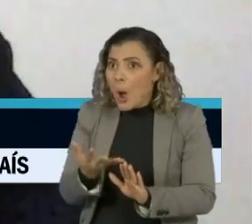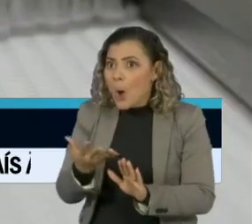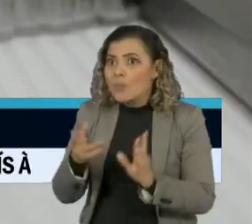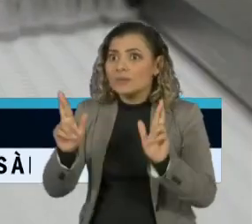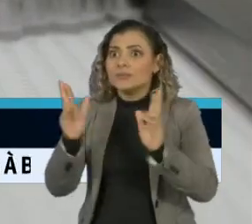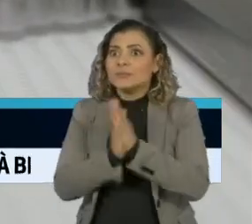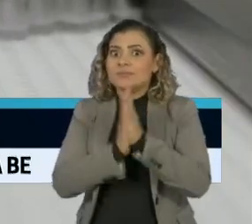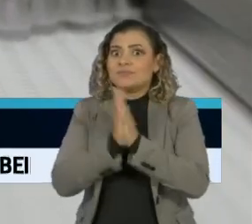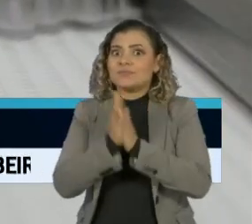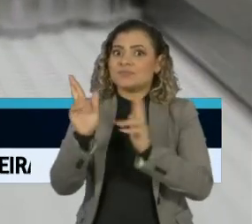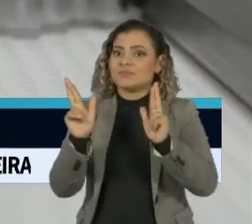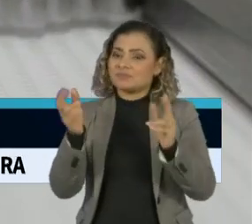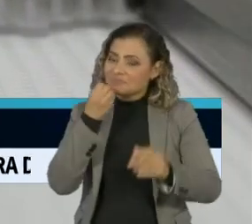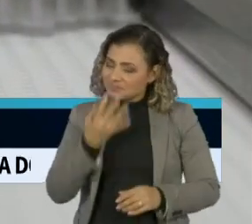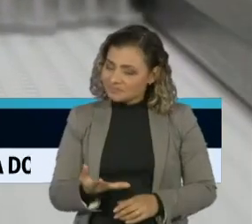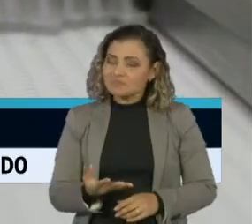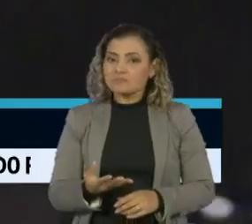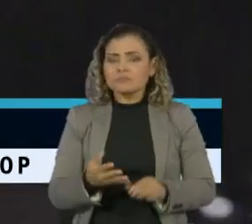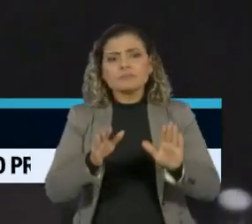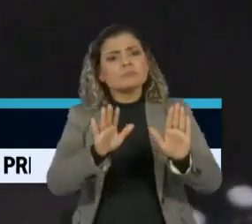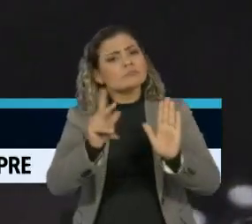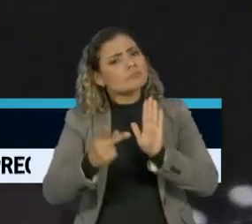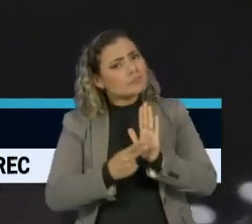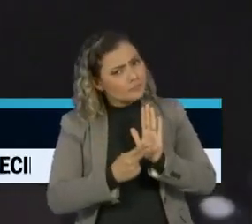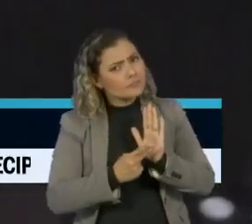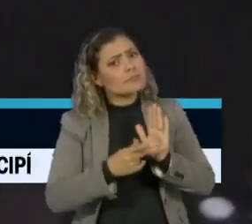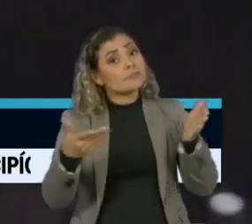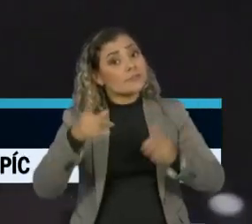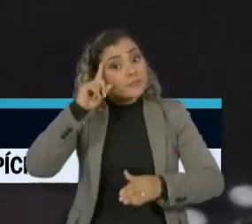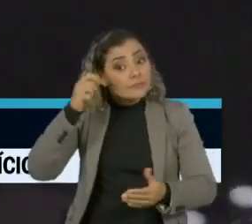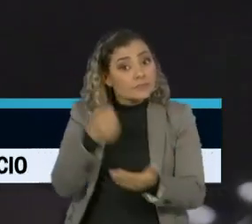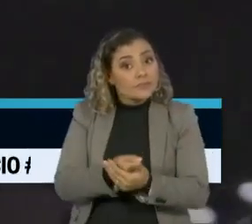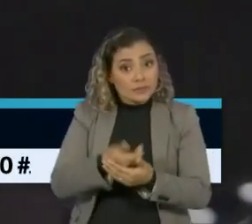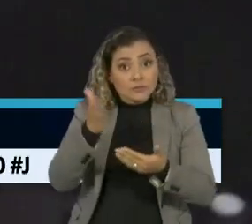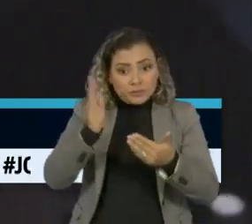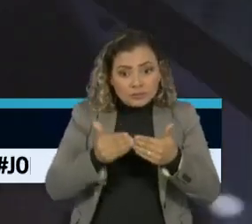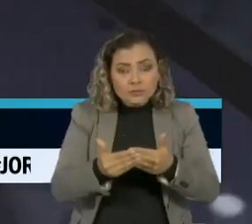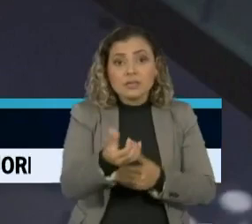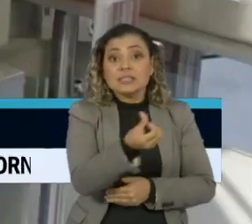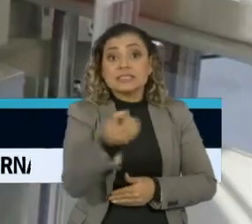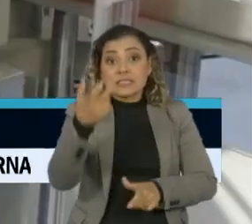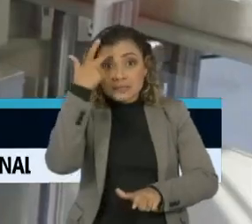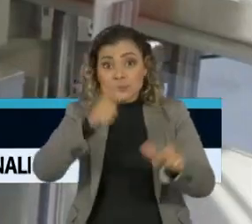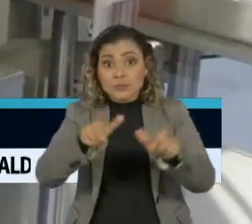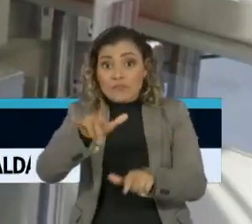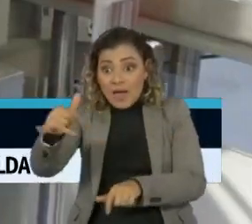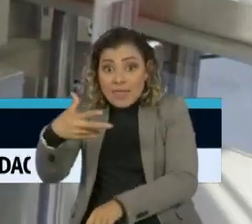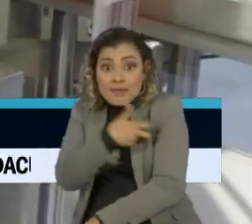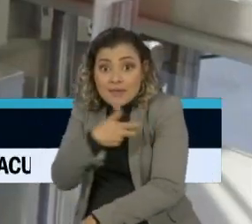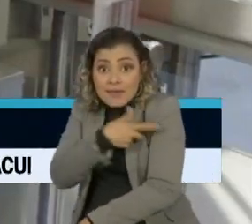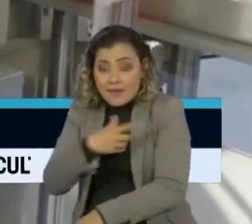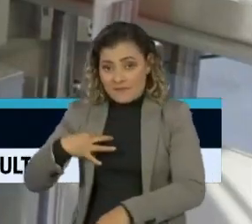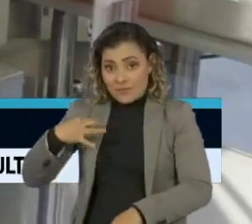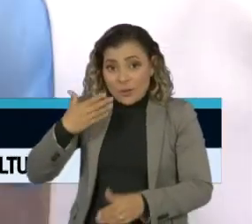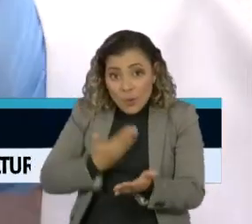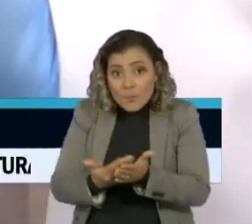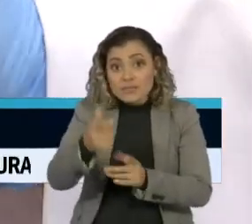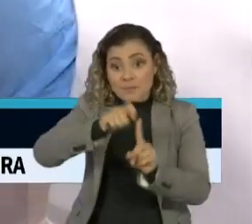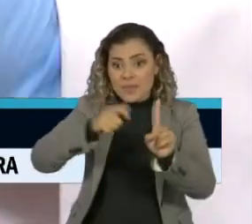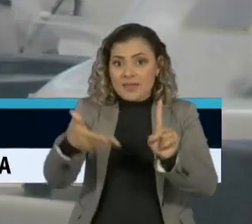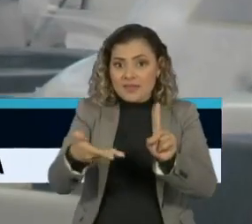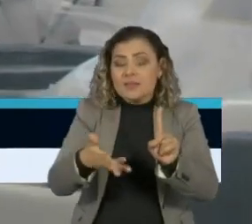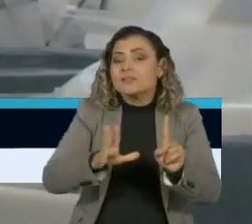comemorar a segunda fase dos testes da vacina já está definida vai contar com 600 pessoas e deve começar a e